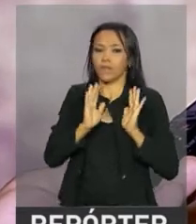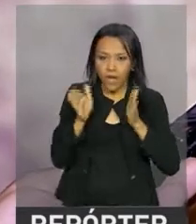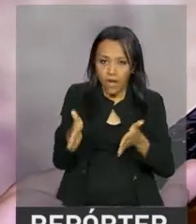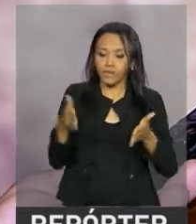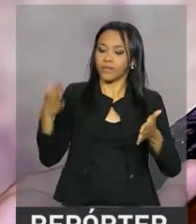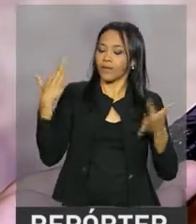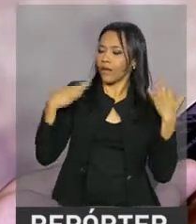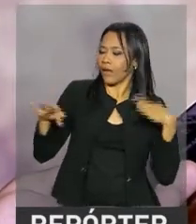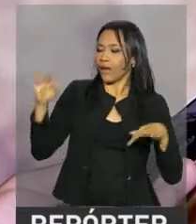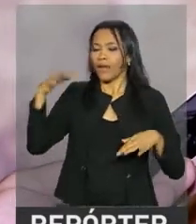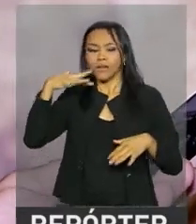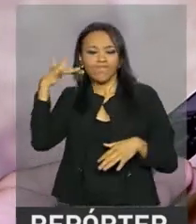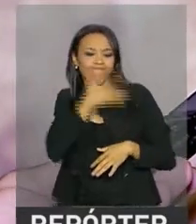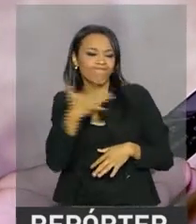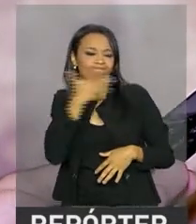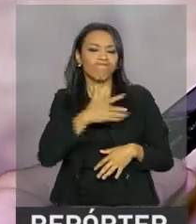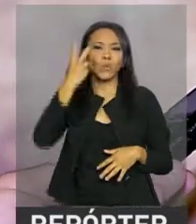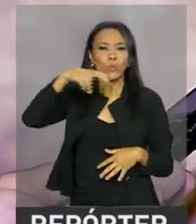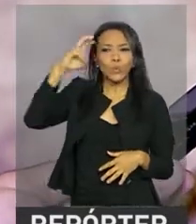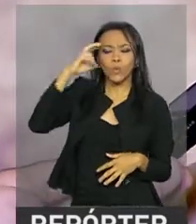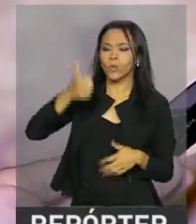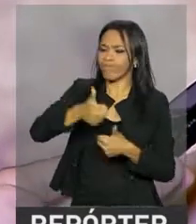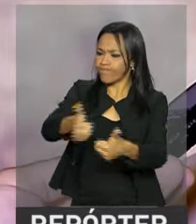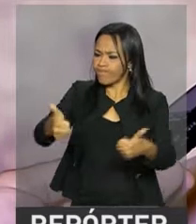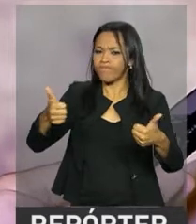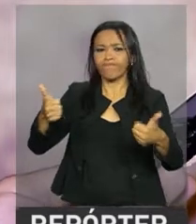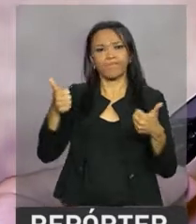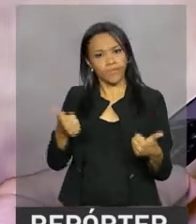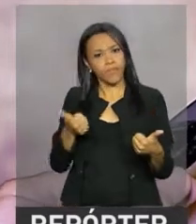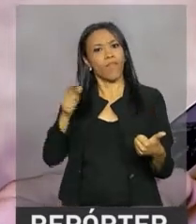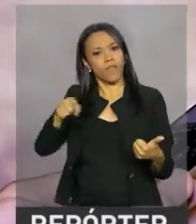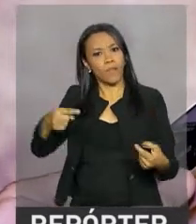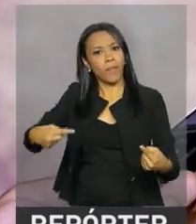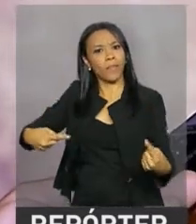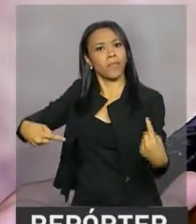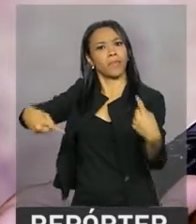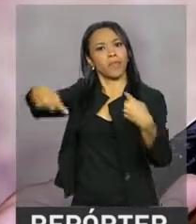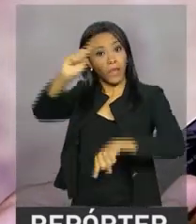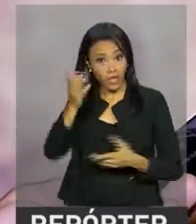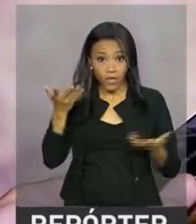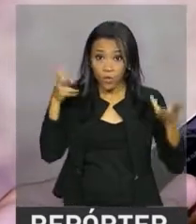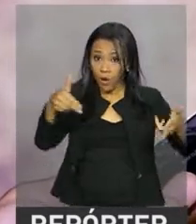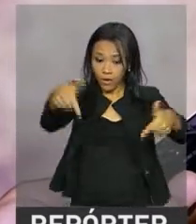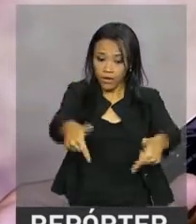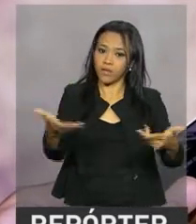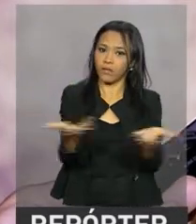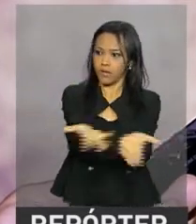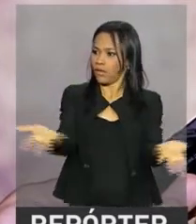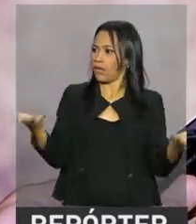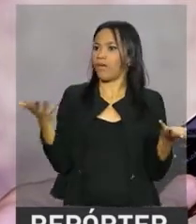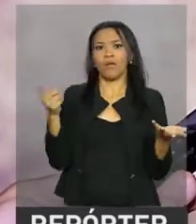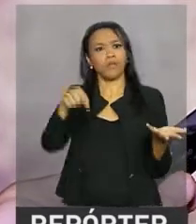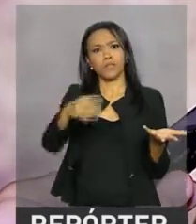lazer a atividade cultural vai ter uma proeminência e decidido um filho como esse é evidentemente um